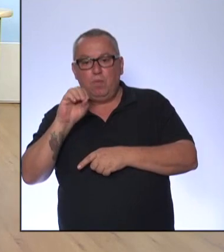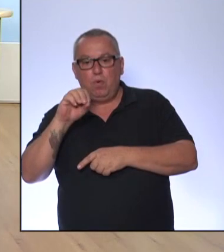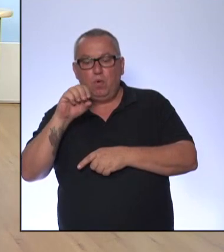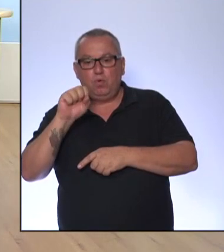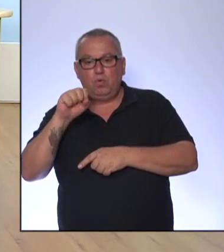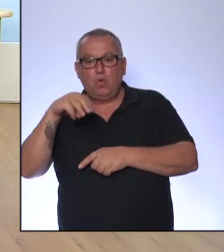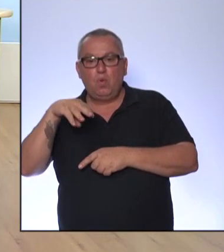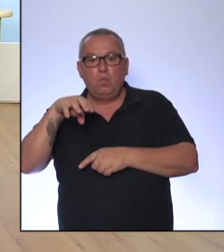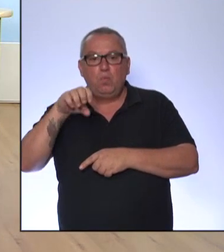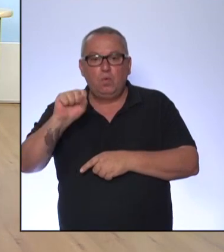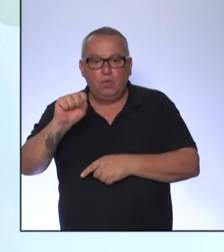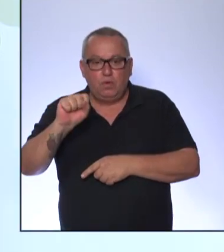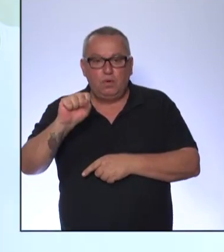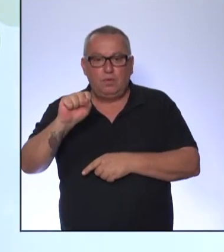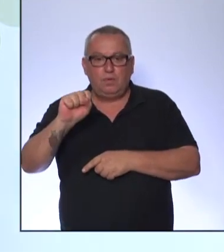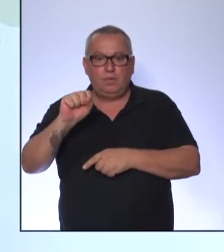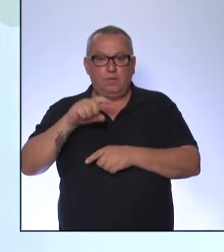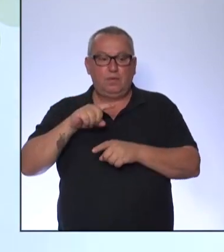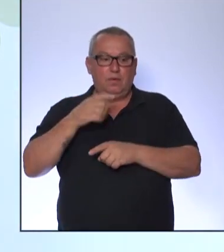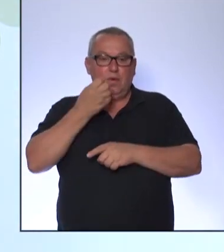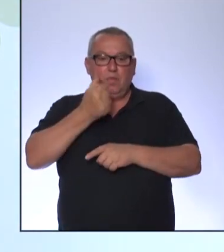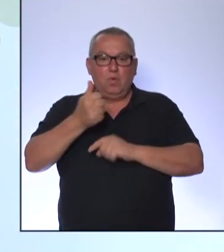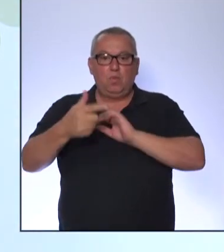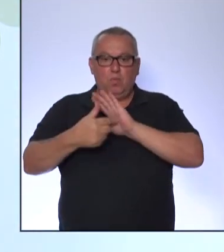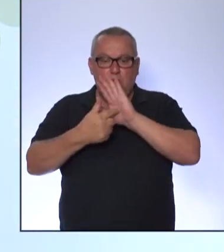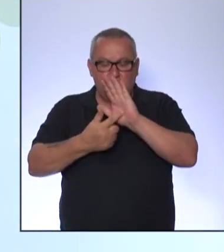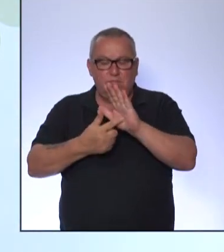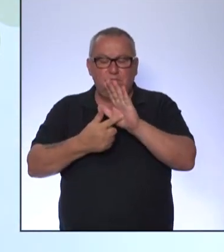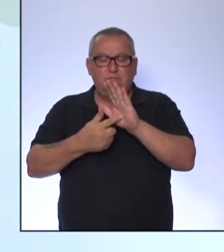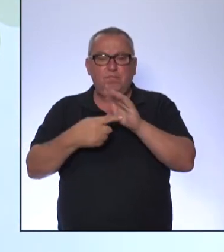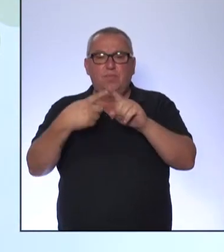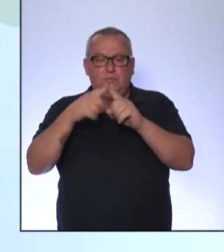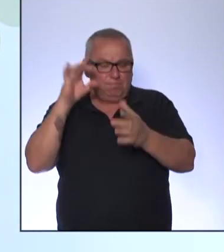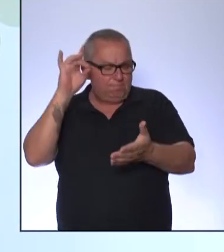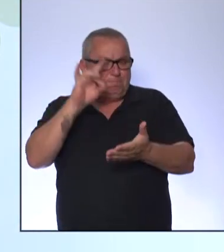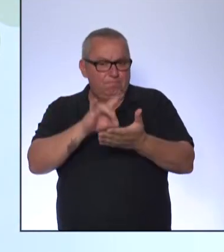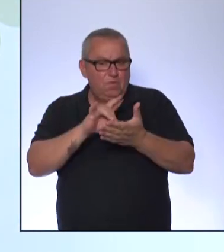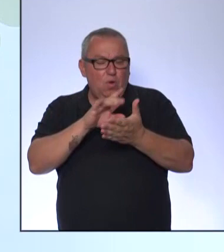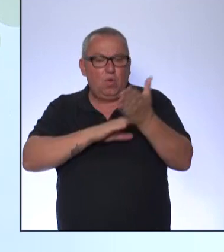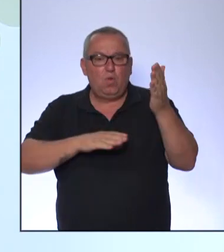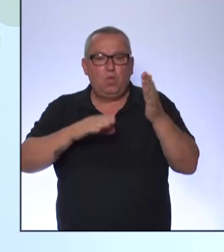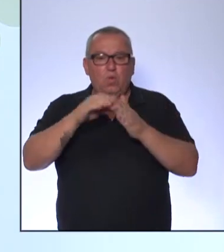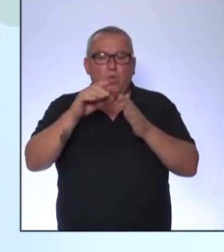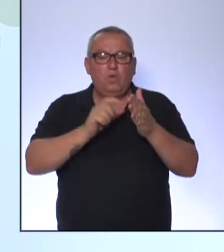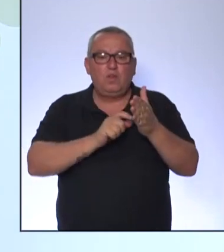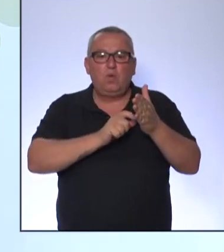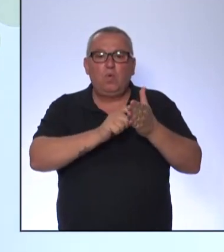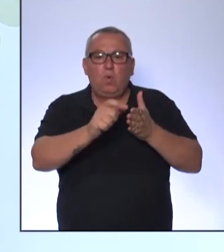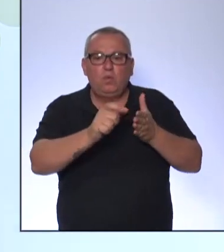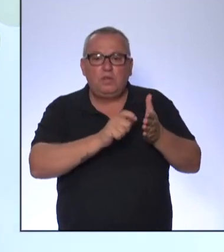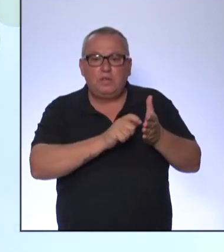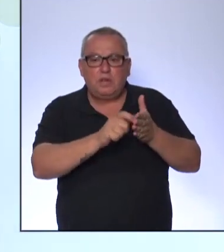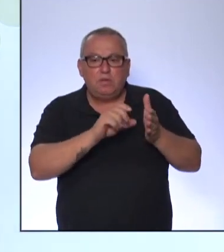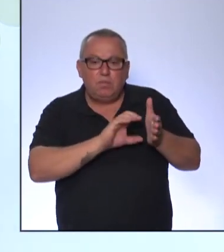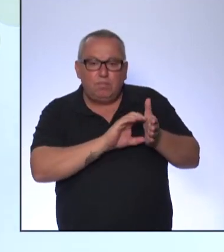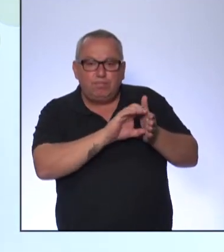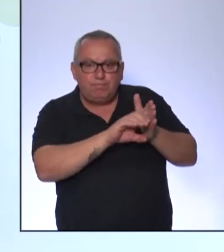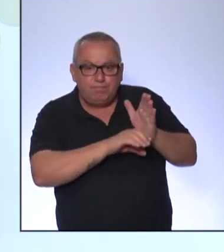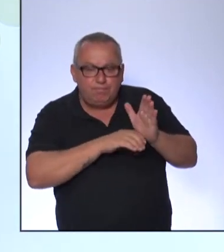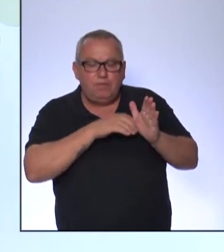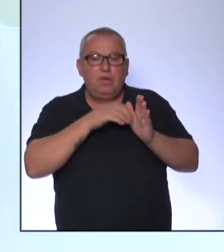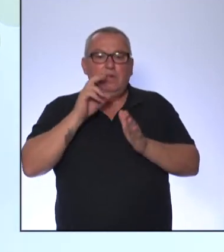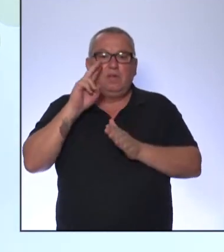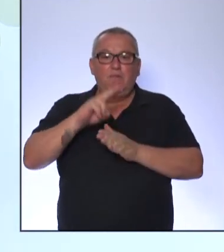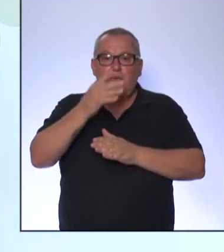bom provocar isso, porque vão aparecendo, de fato, esses conceitos que, em algum momento, às vezes, vocês já viram, ou às vezes